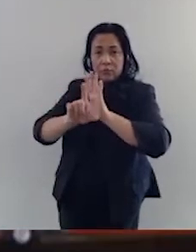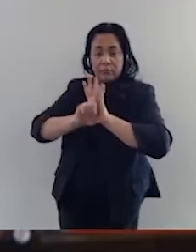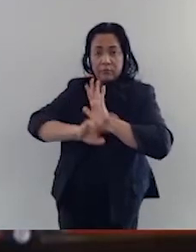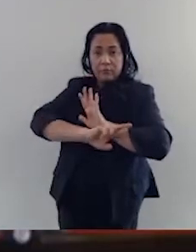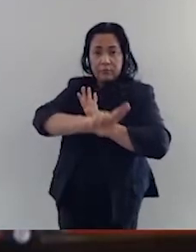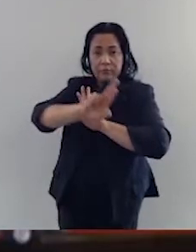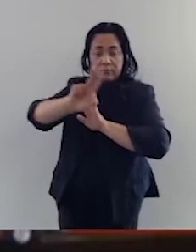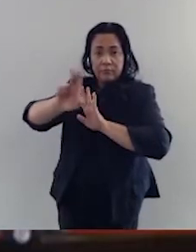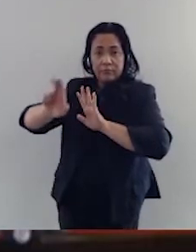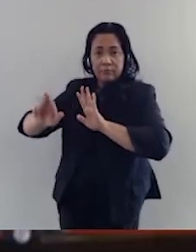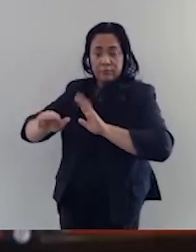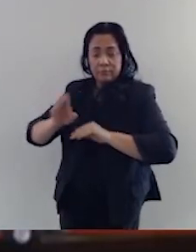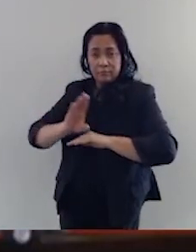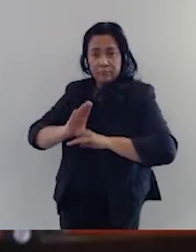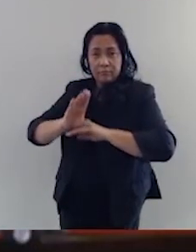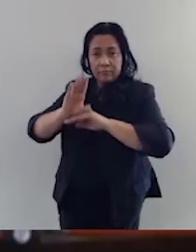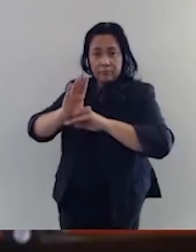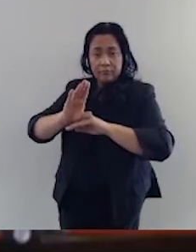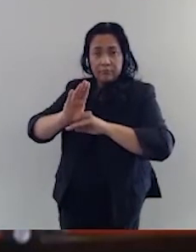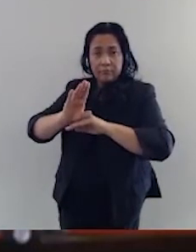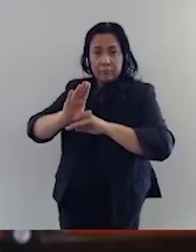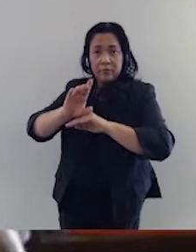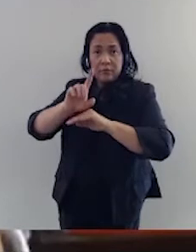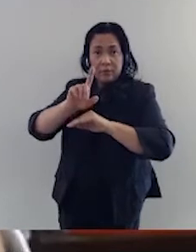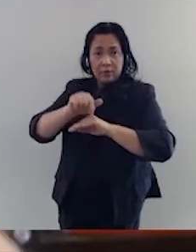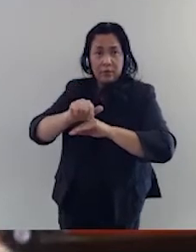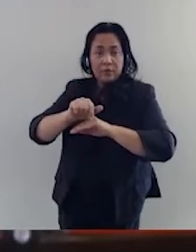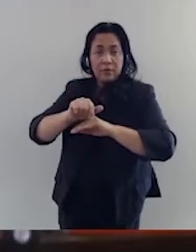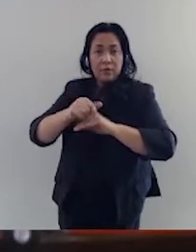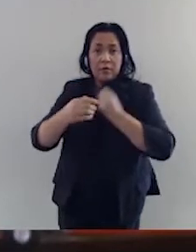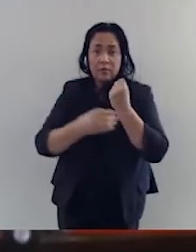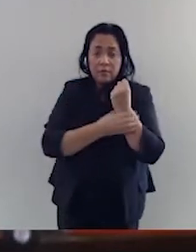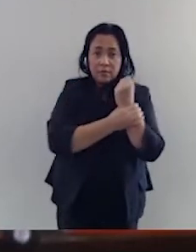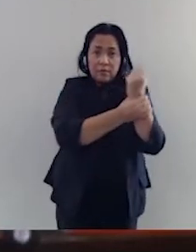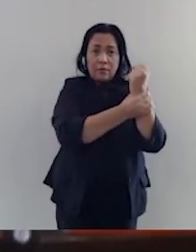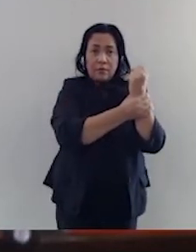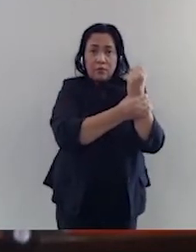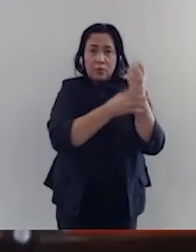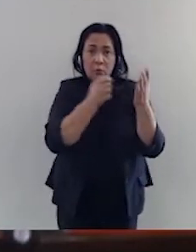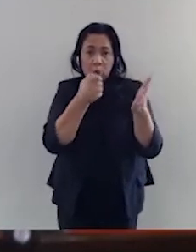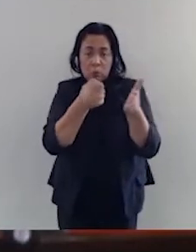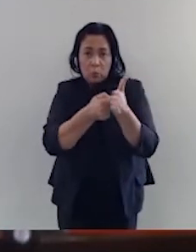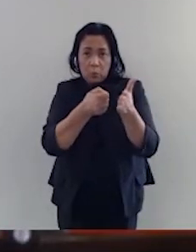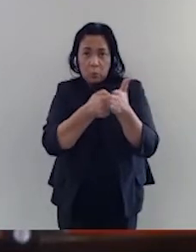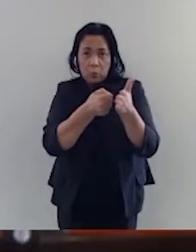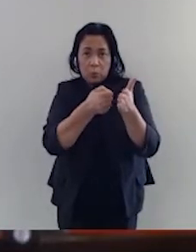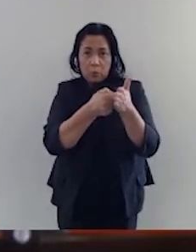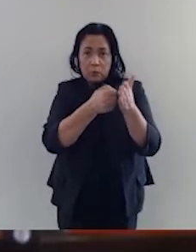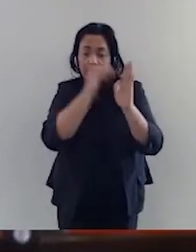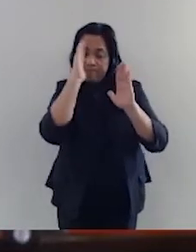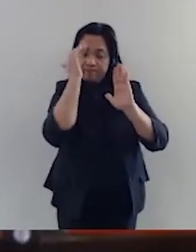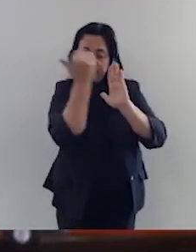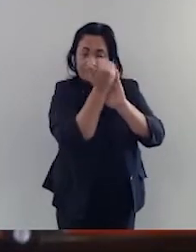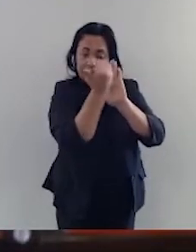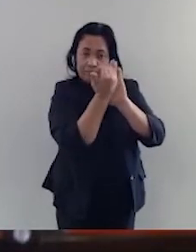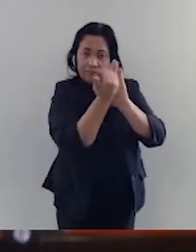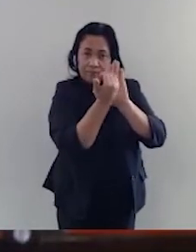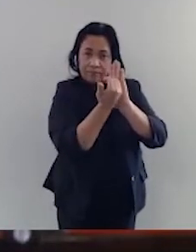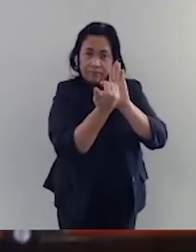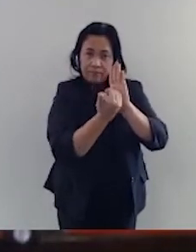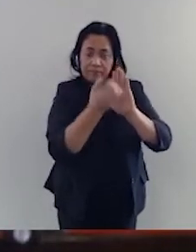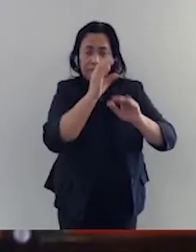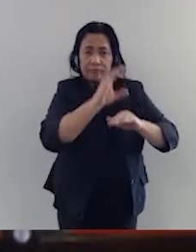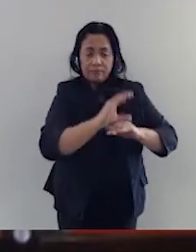última análise, a sistemática de garantia do cumprimento da Constituição. Nesse sentido,